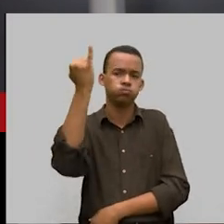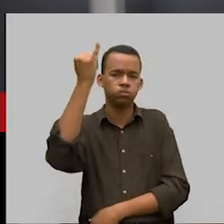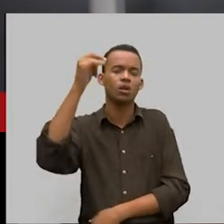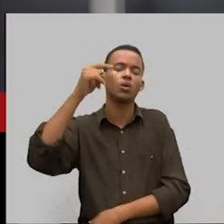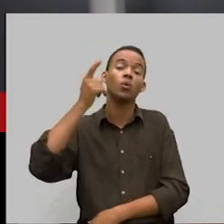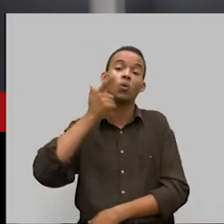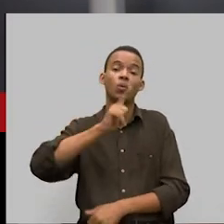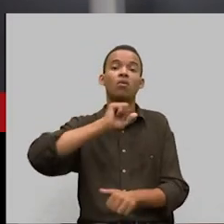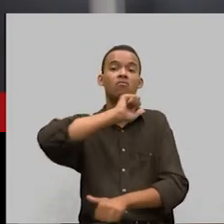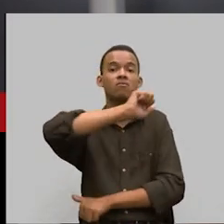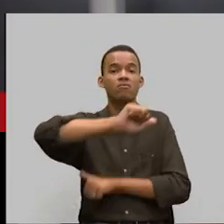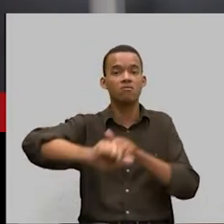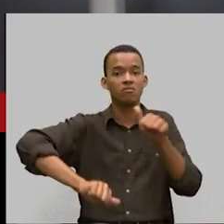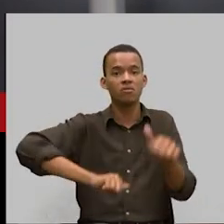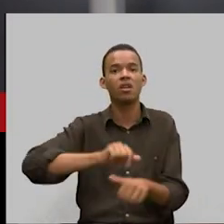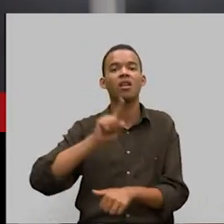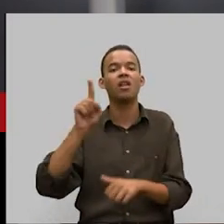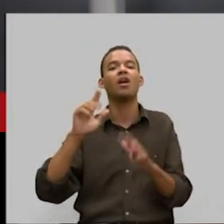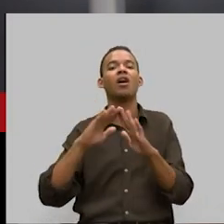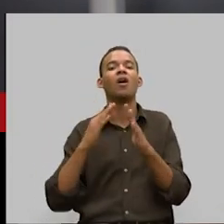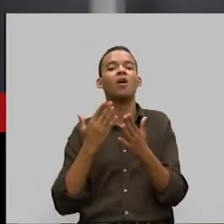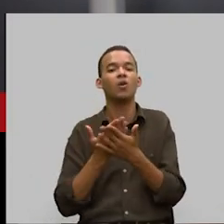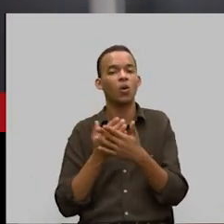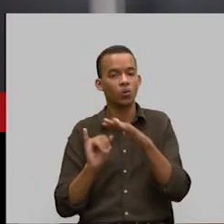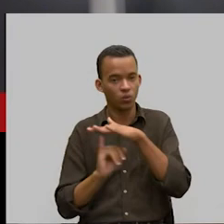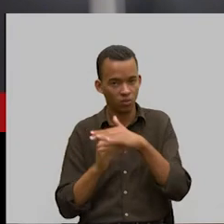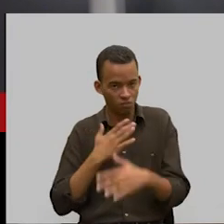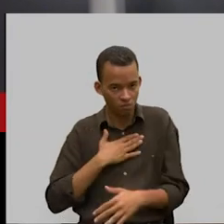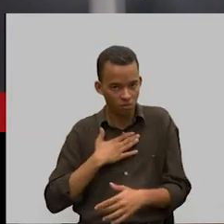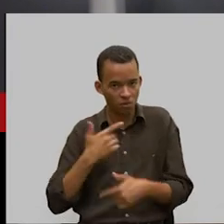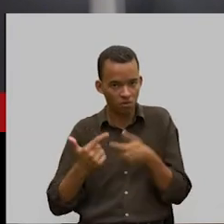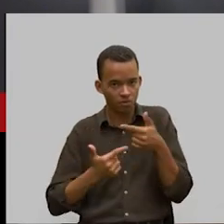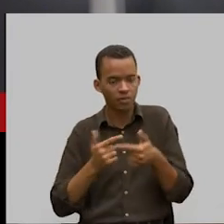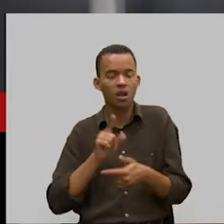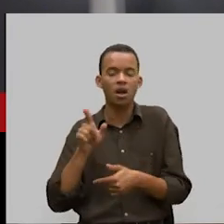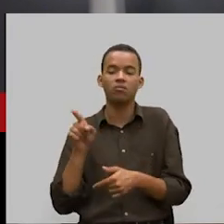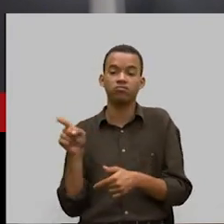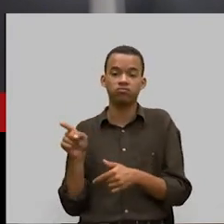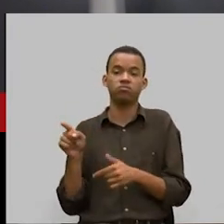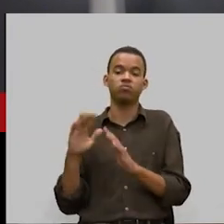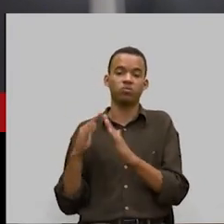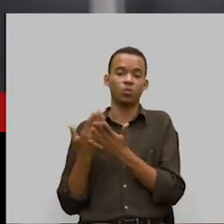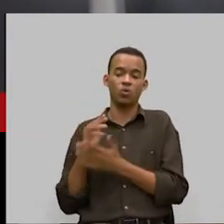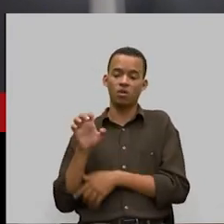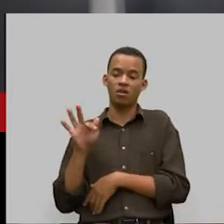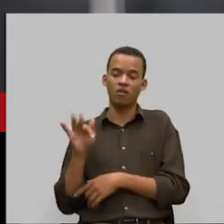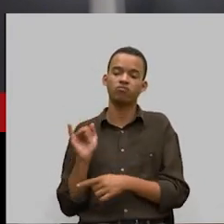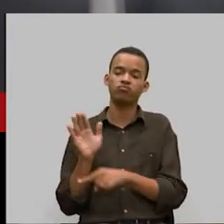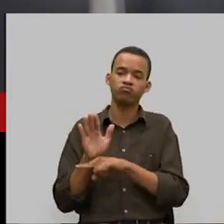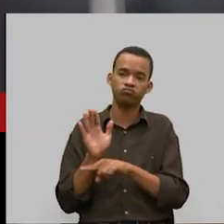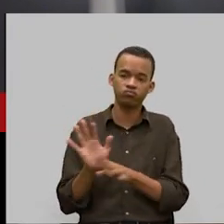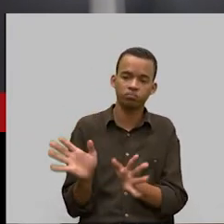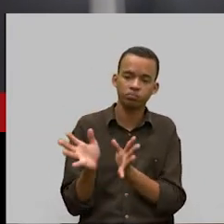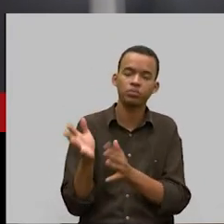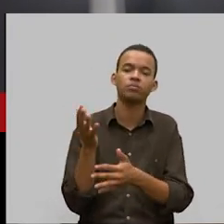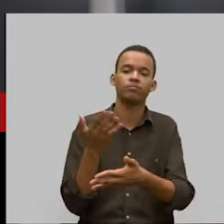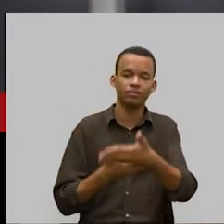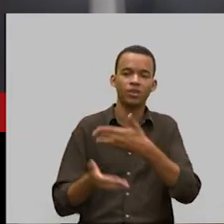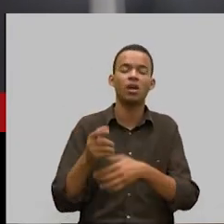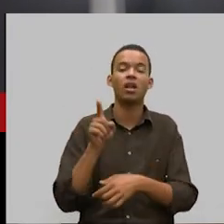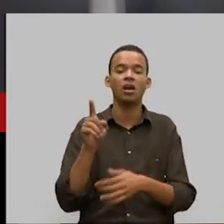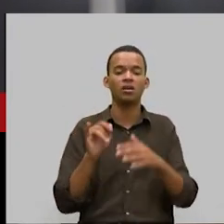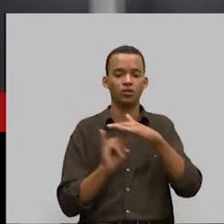transformação inicial da nossa instituição quero muito seguir junto o instituto federal é uma rede